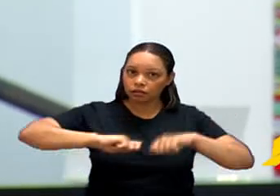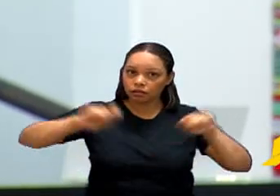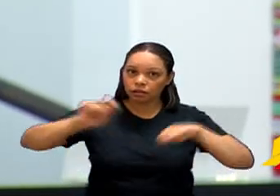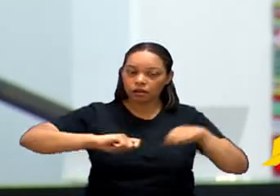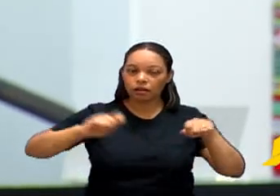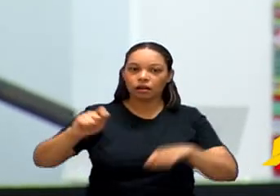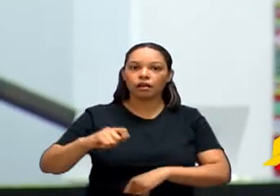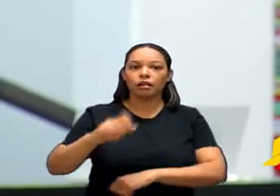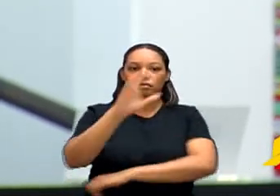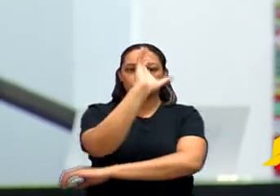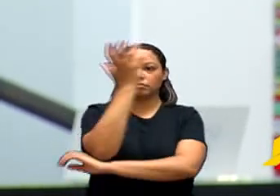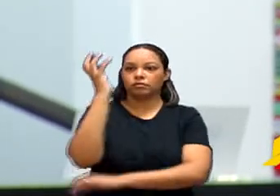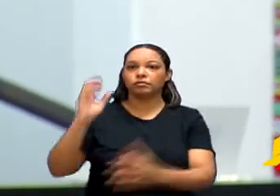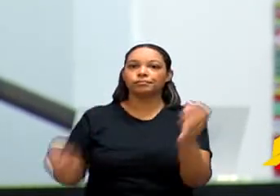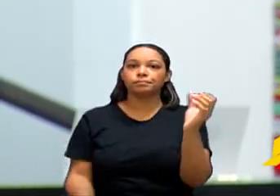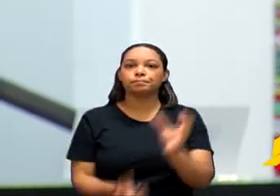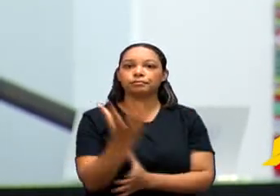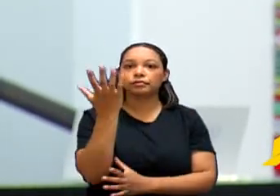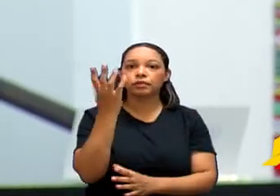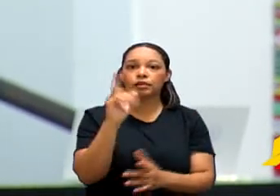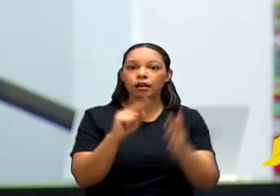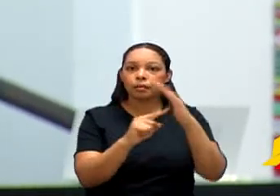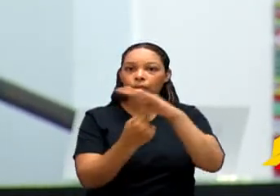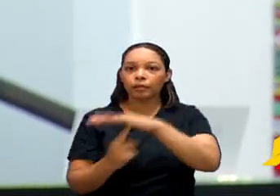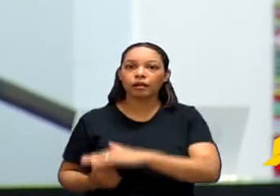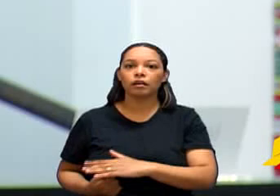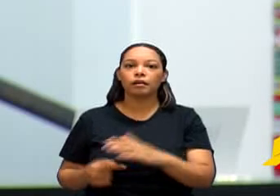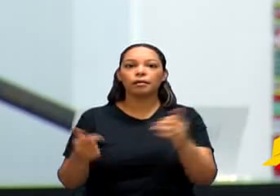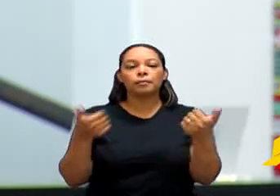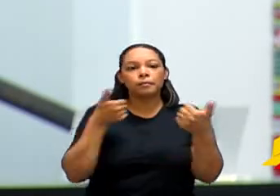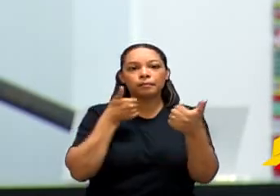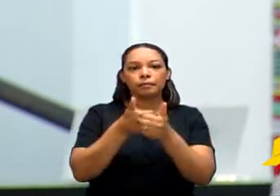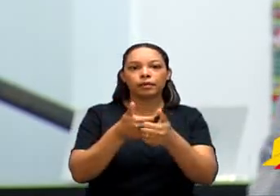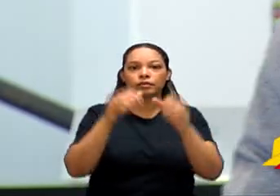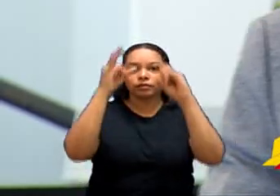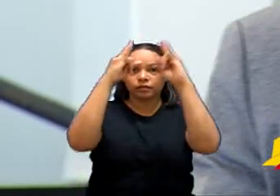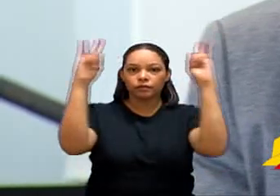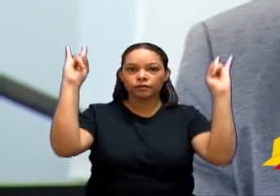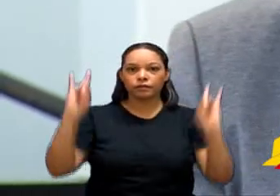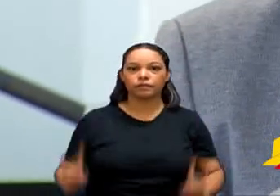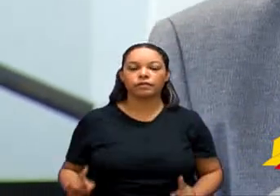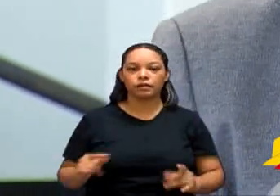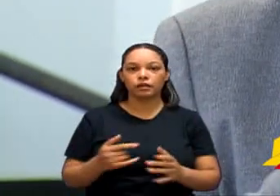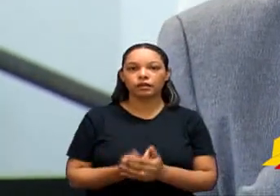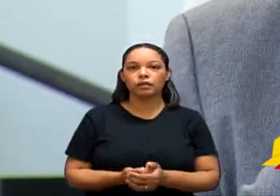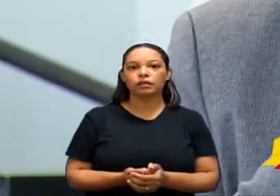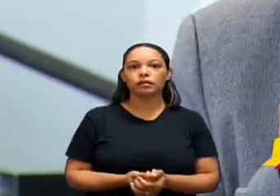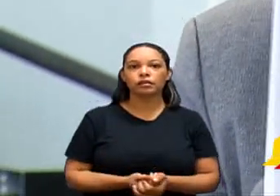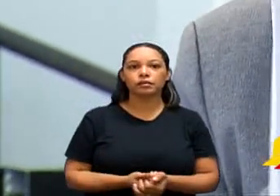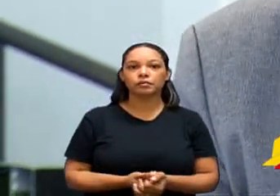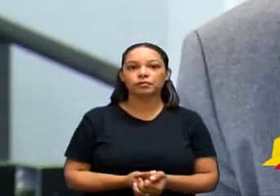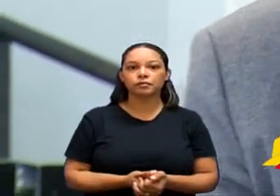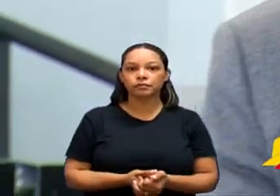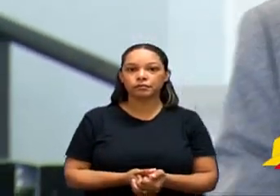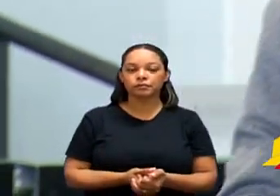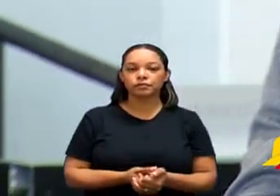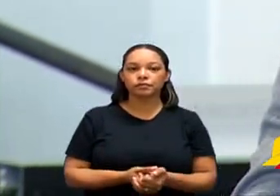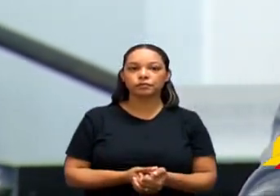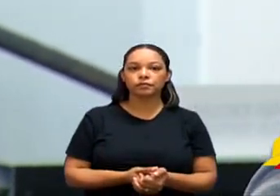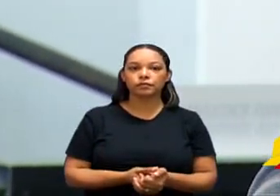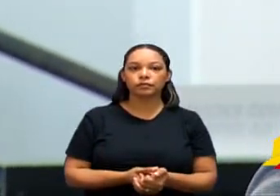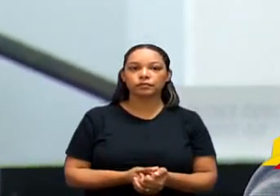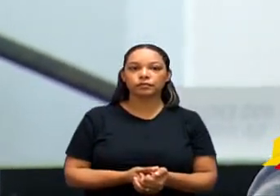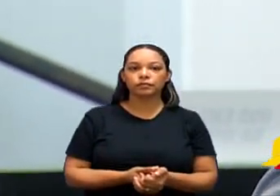na área verde, próximo ao local da Feira da Barganha, informamos a Vossa Excelência com esclarecimentos das seguintes secretarias.